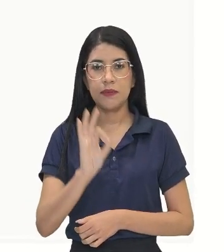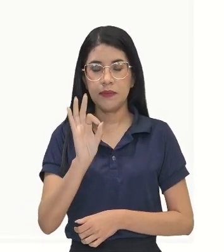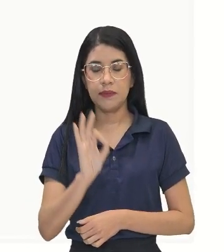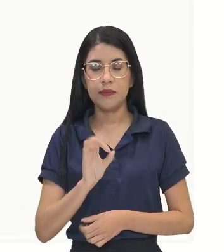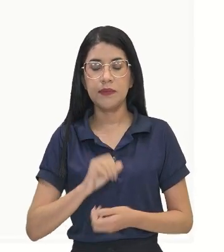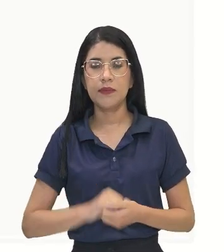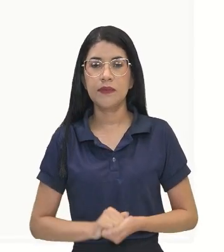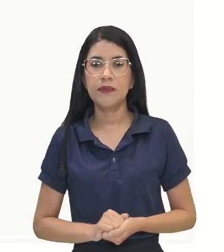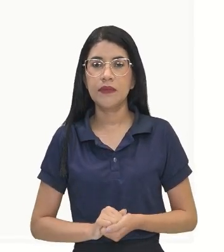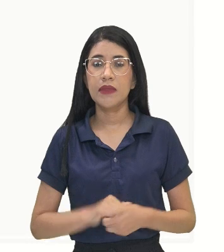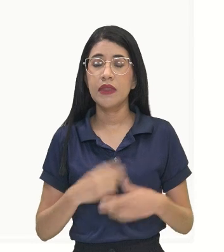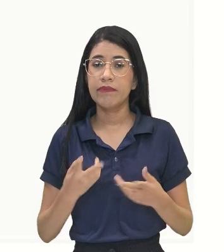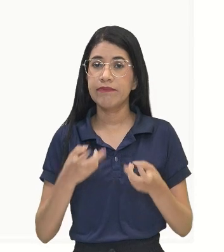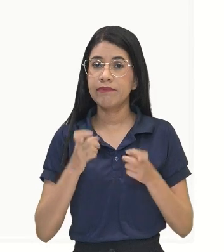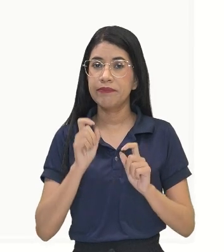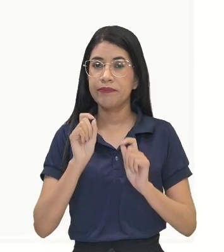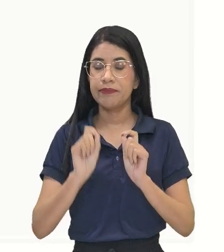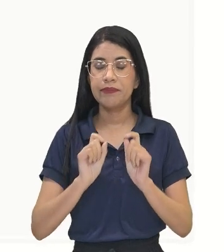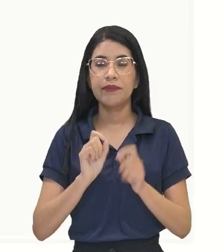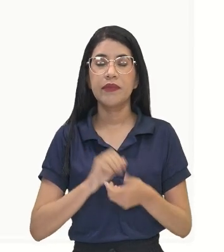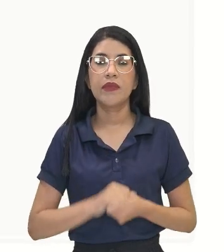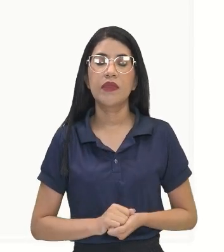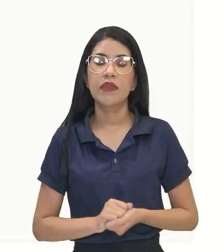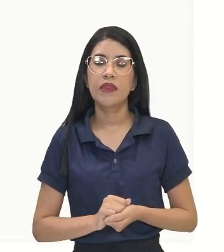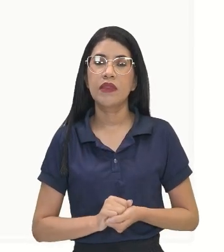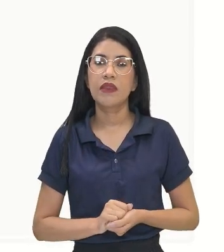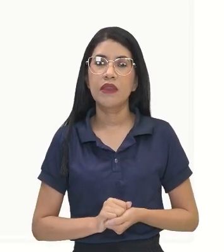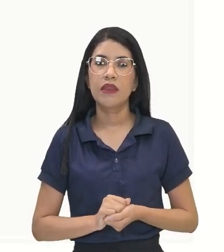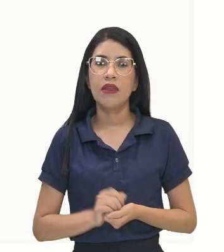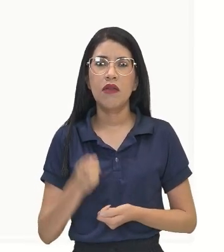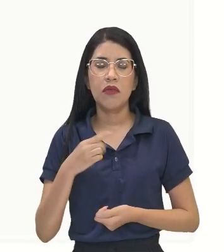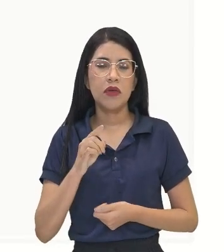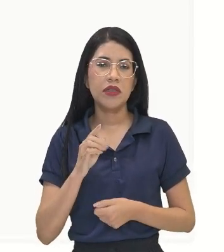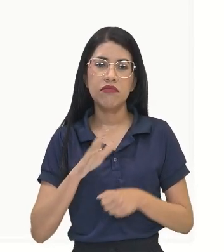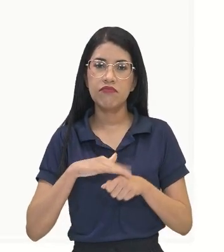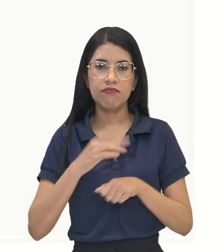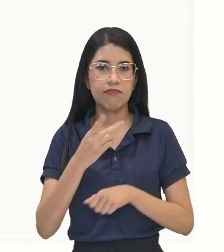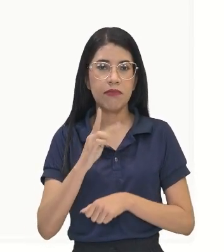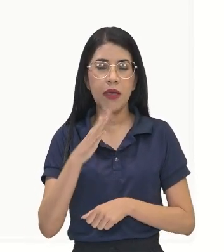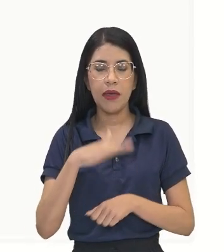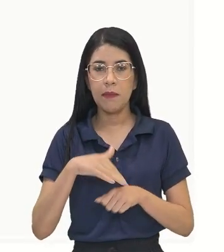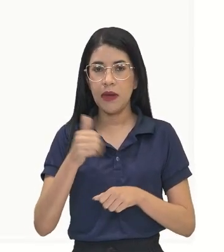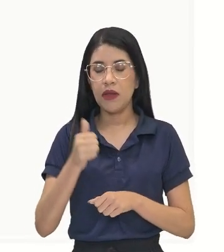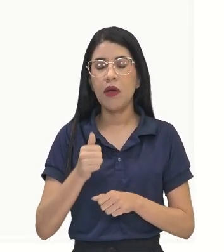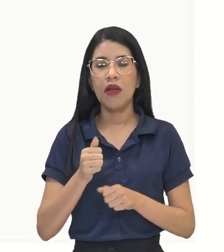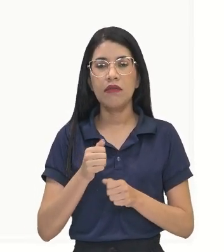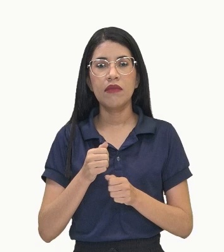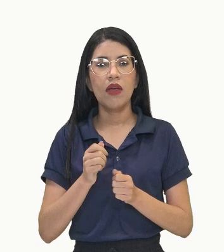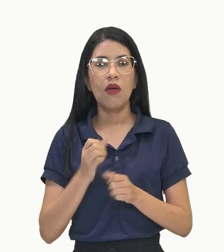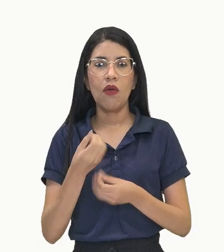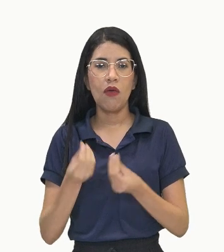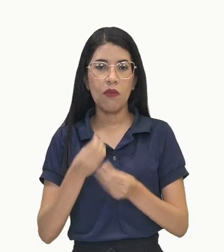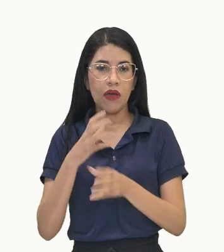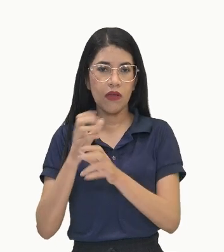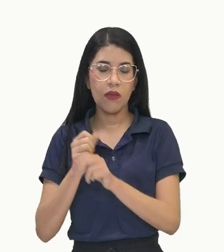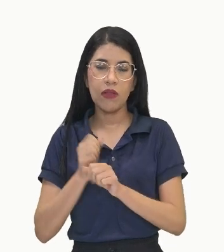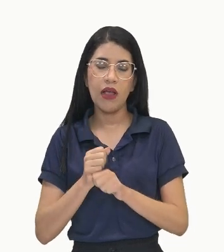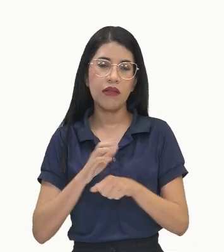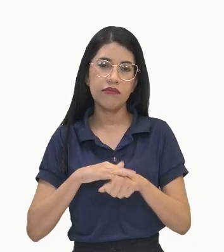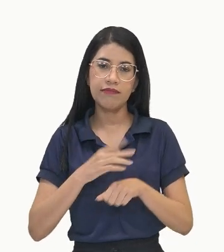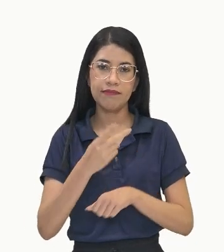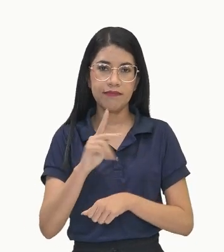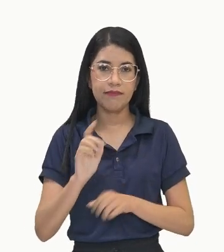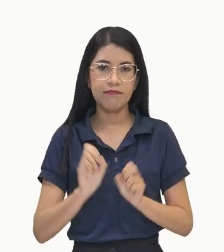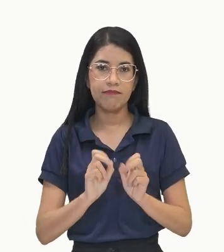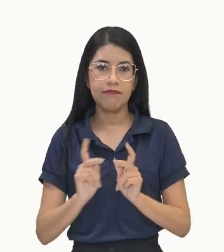Então, note que a forma que você achar melhor é o caminho que você deve seguir para resolver a questão.